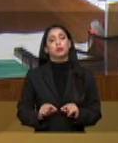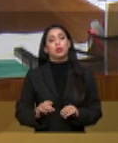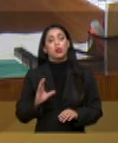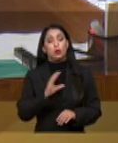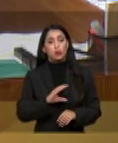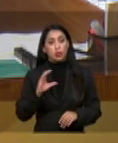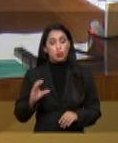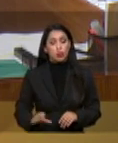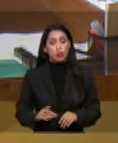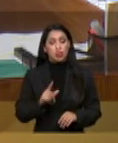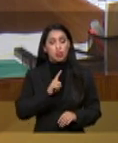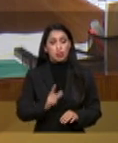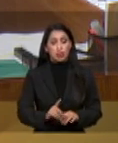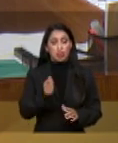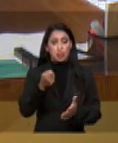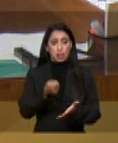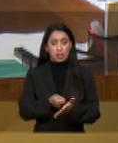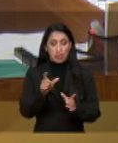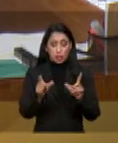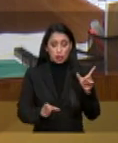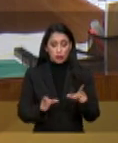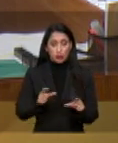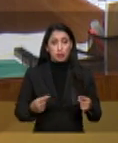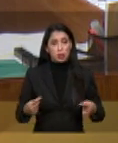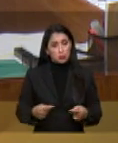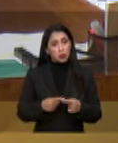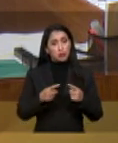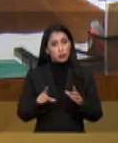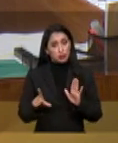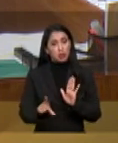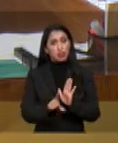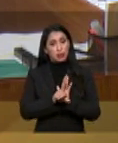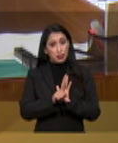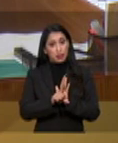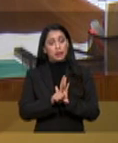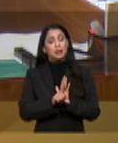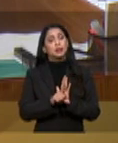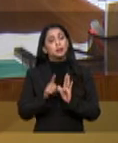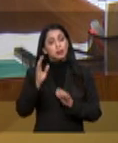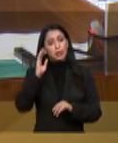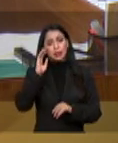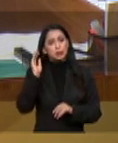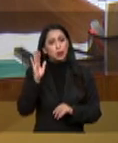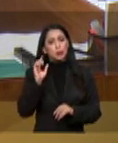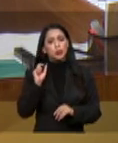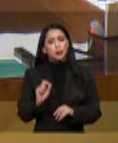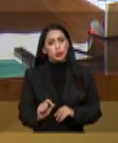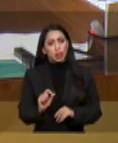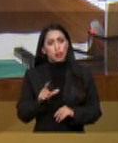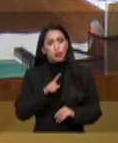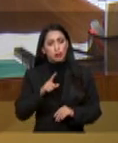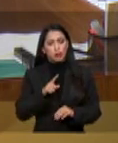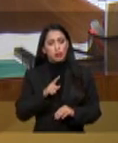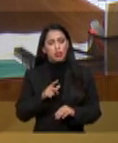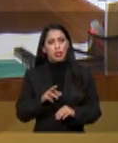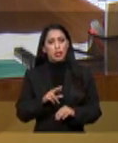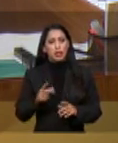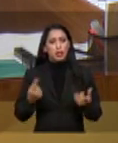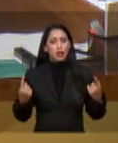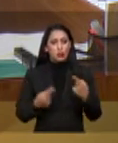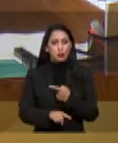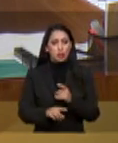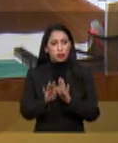garantias individuais que possam vir a ser legalmente instituídas, principalmente quando envolvida tão indireta